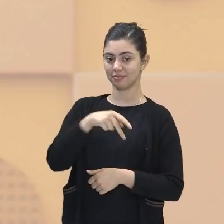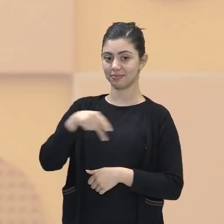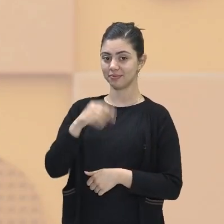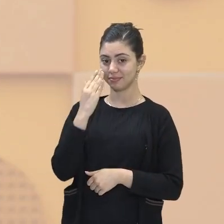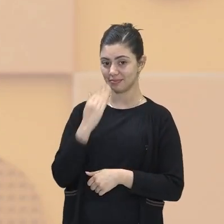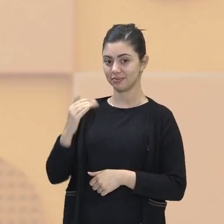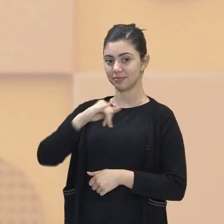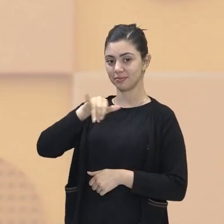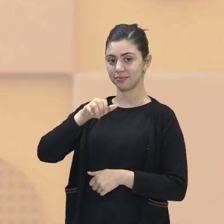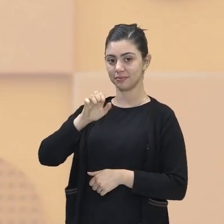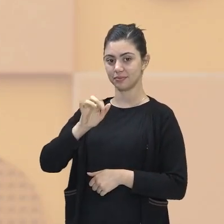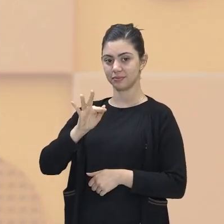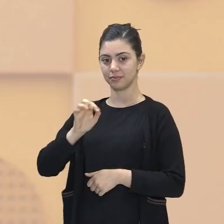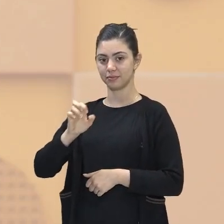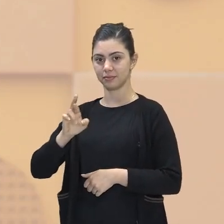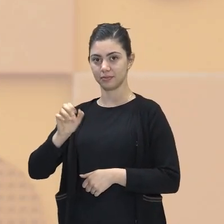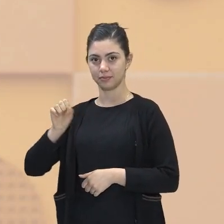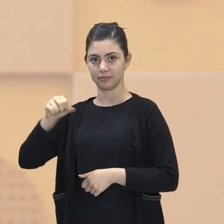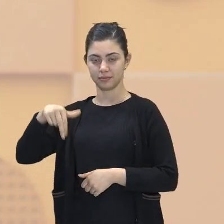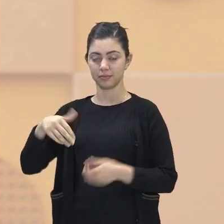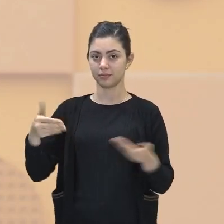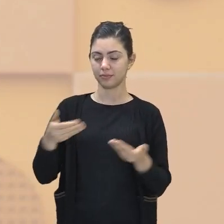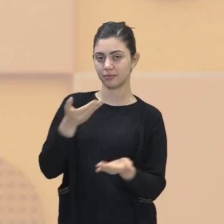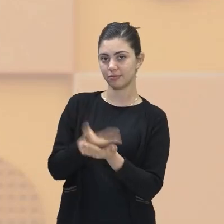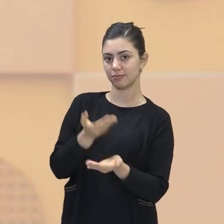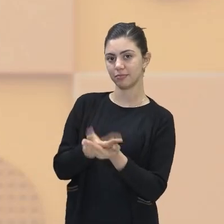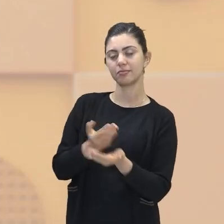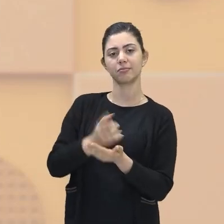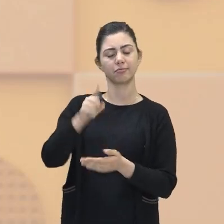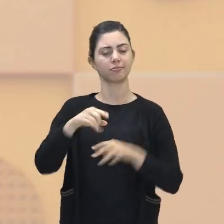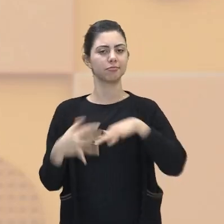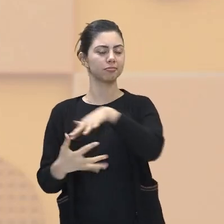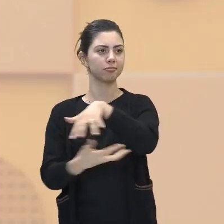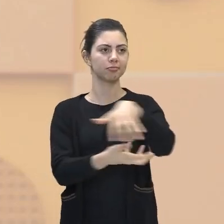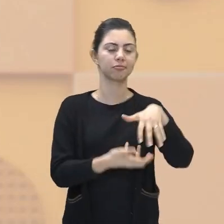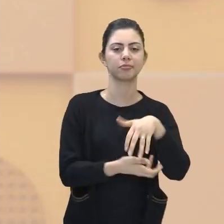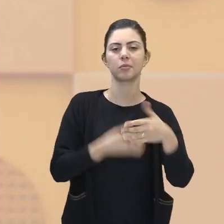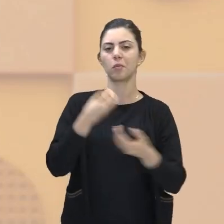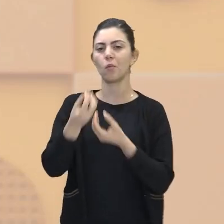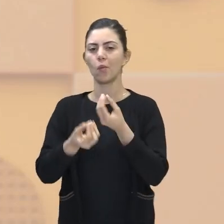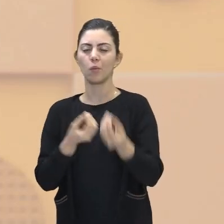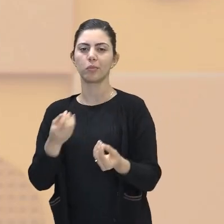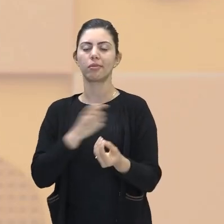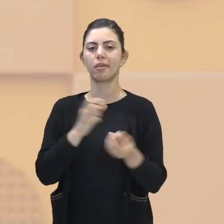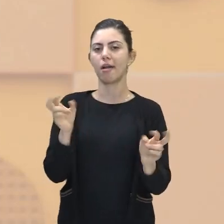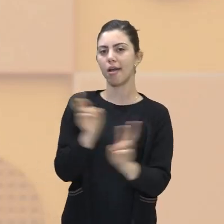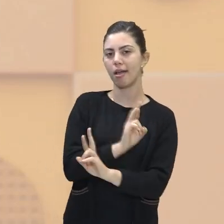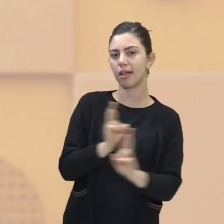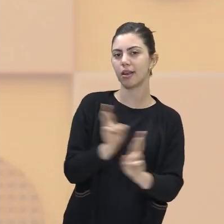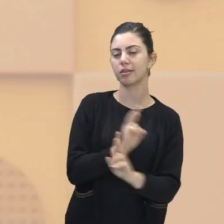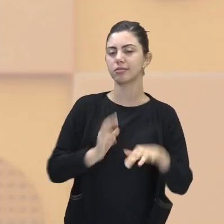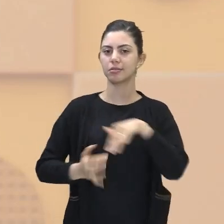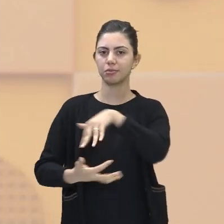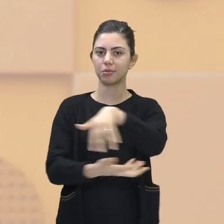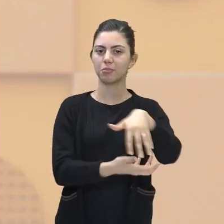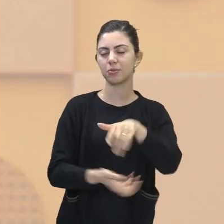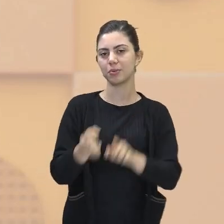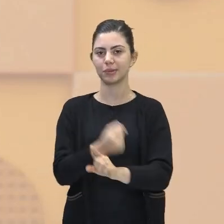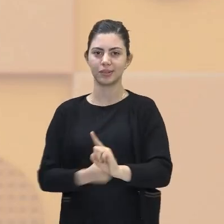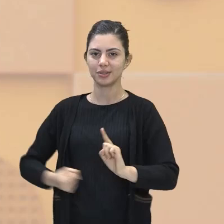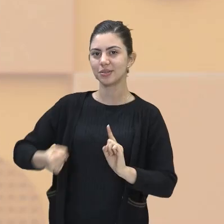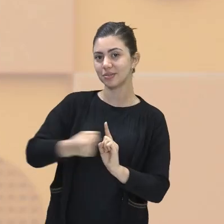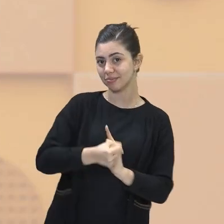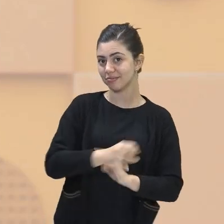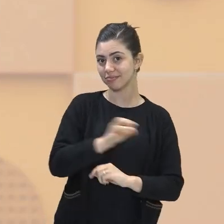continuar nossos estudos aqui sobre o planeta Terra, sobre as dinâmicas aí do mundo, da sociedade,